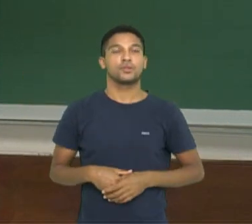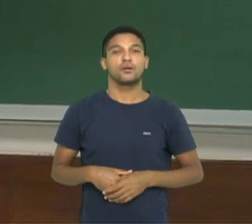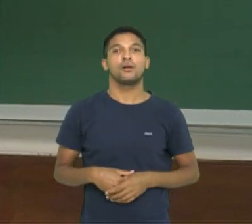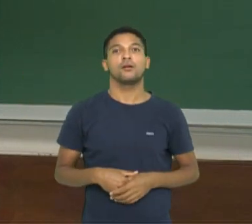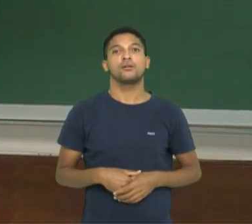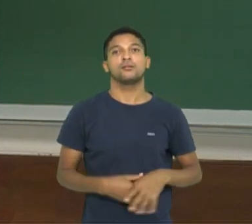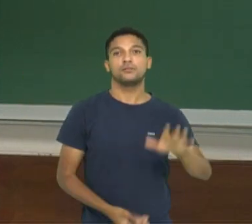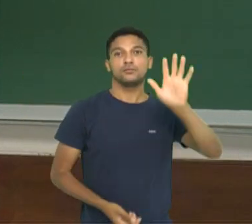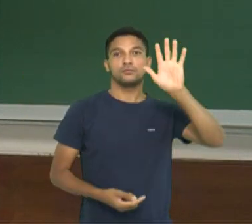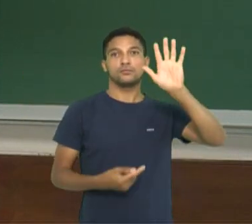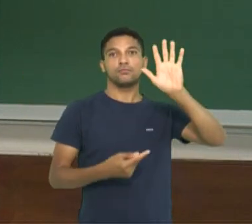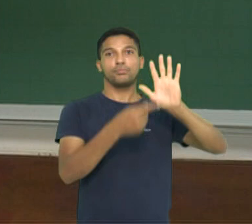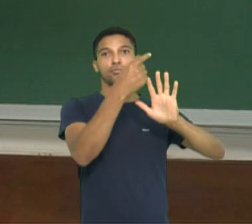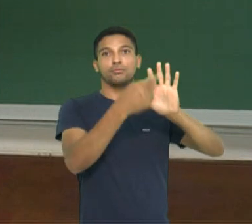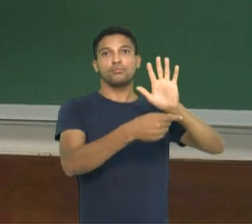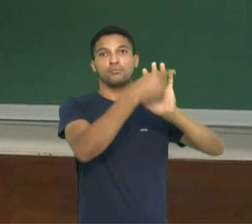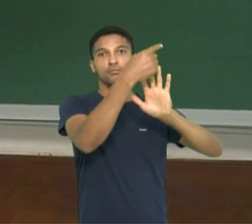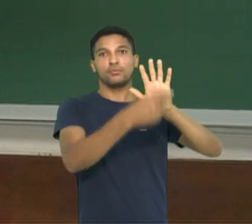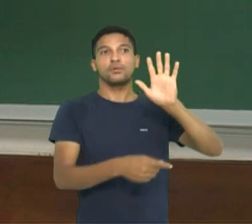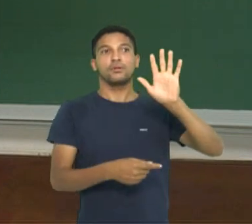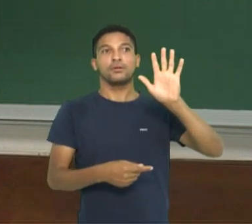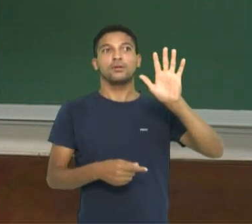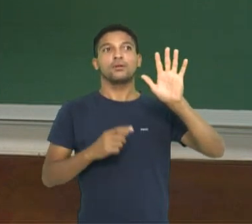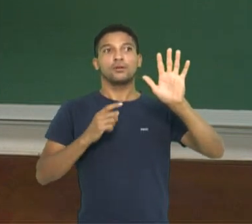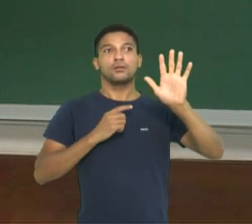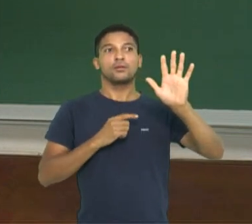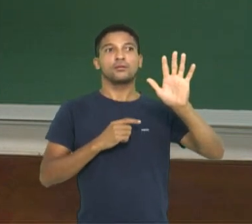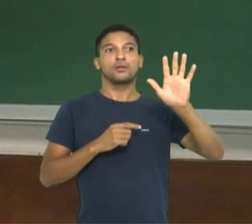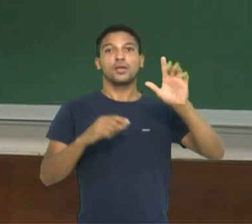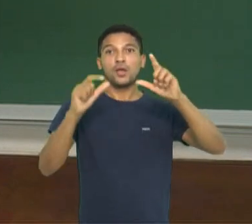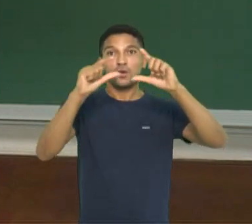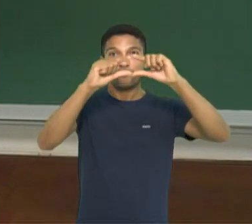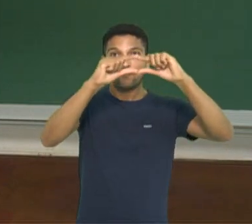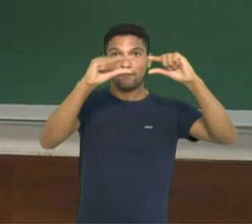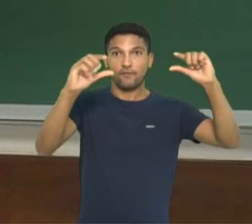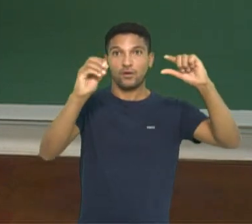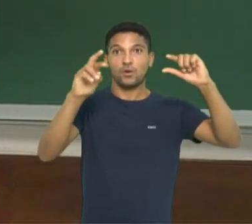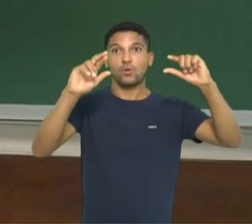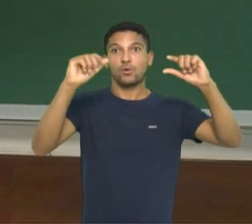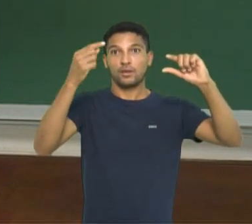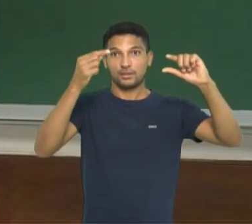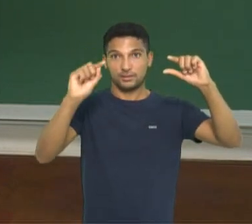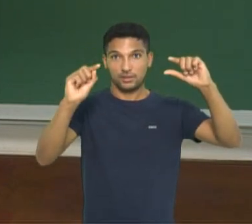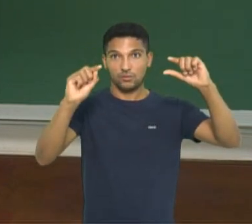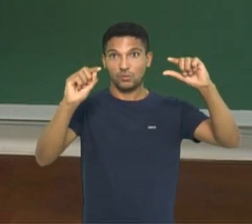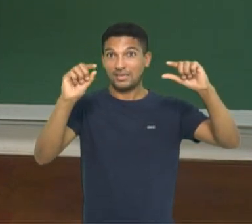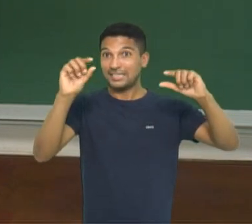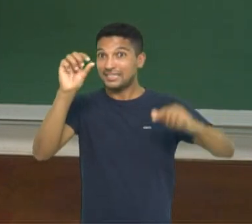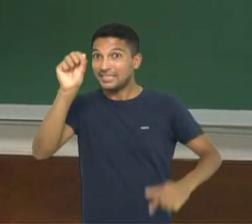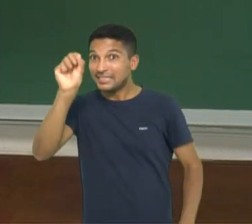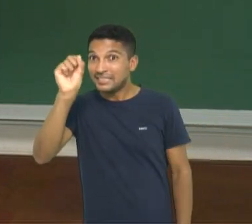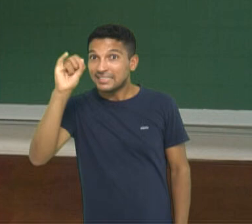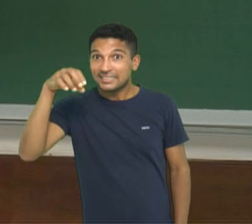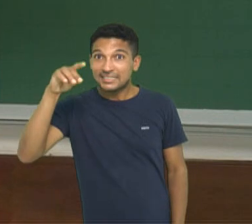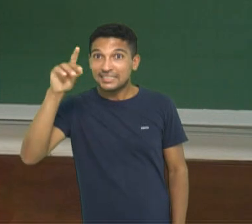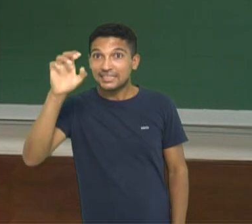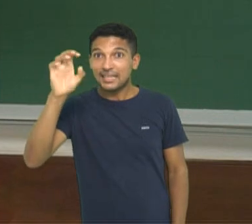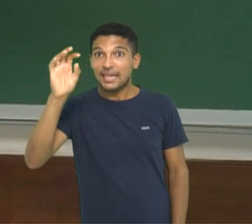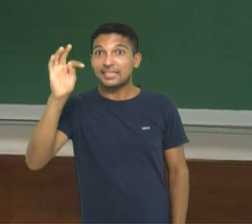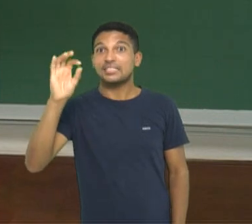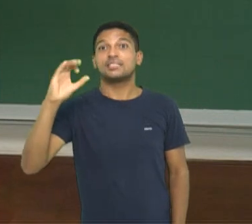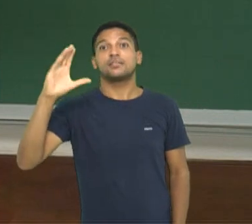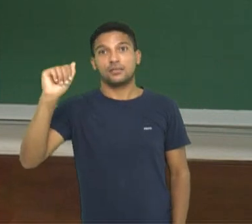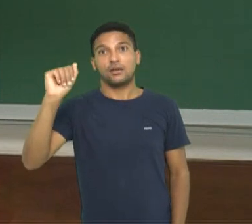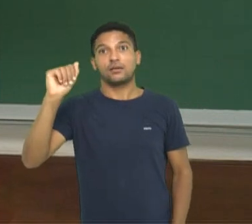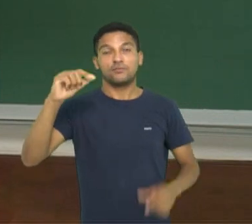orações coordenadas sindéticas sempre que houver alguma conjunção, né? Então, eu só vou considerar que a